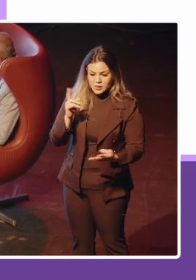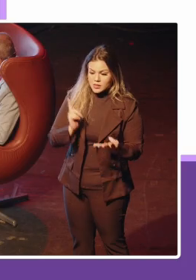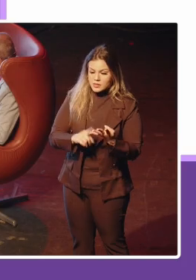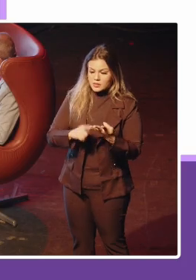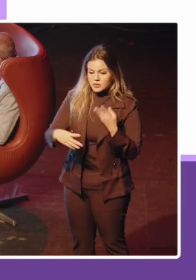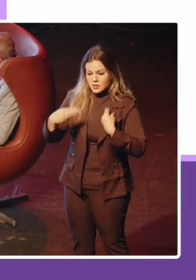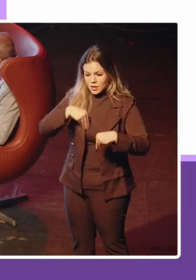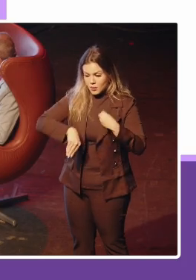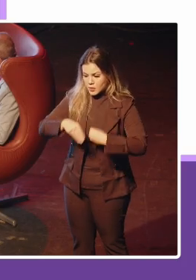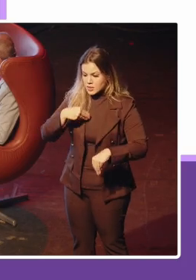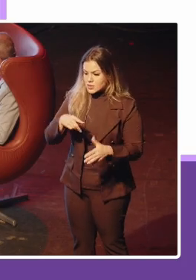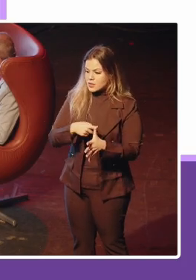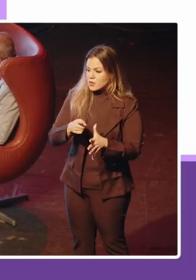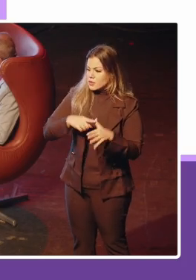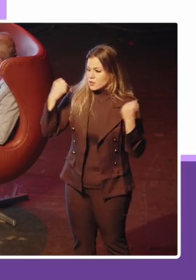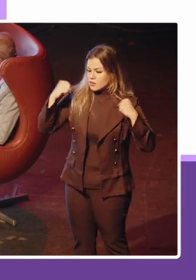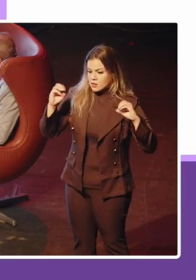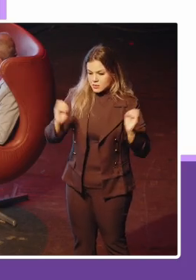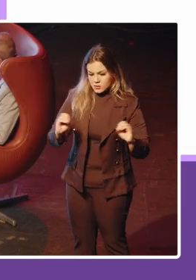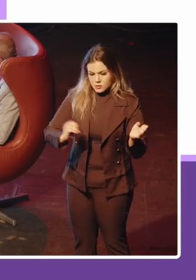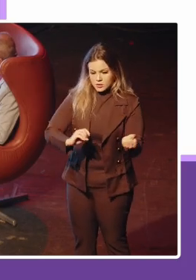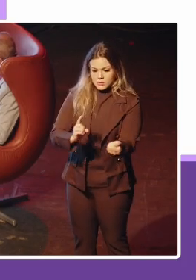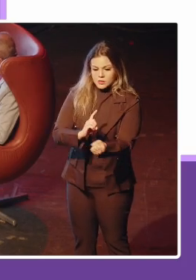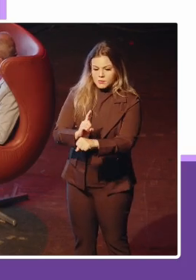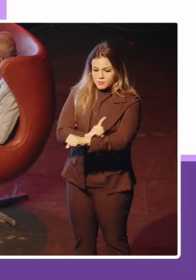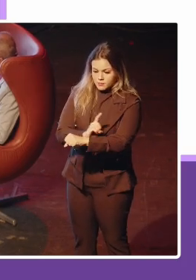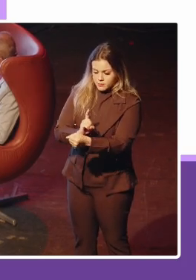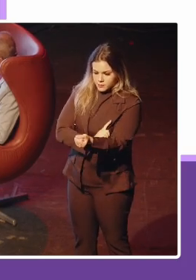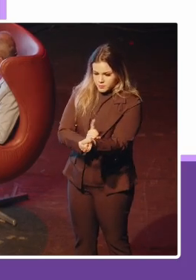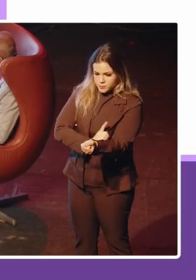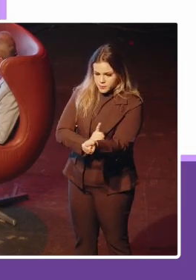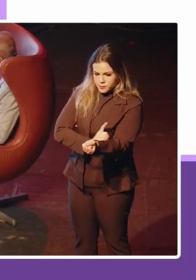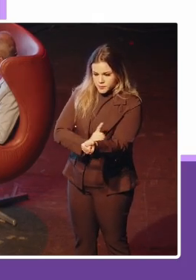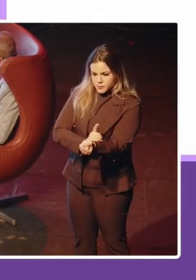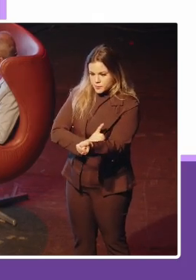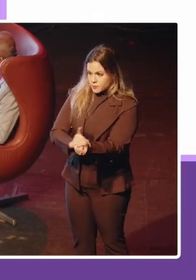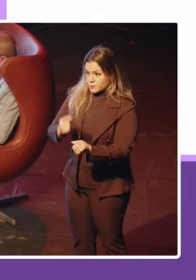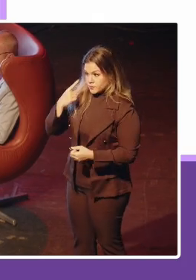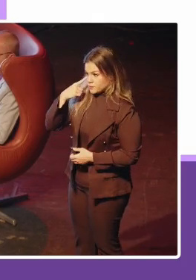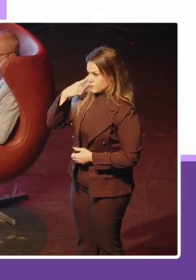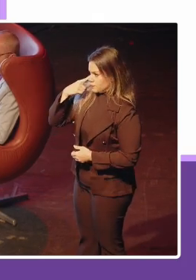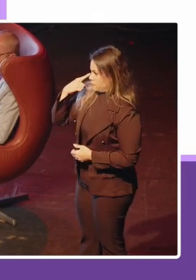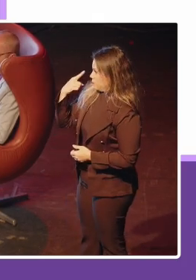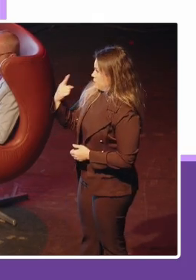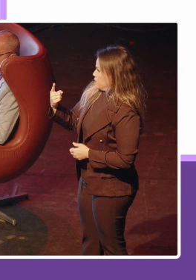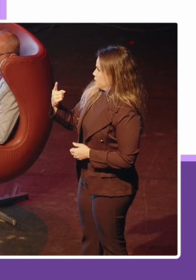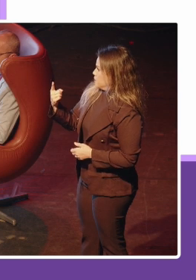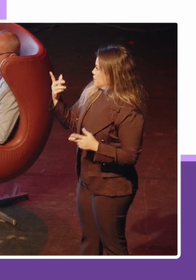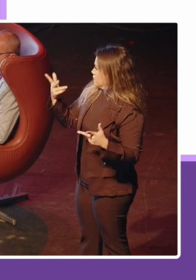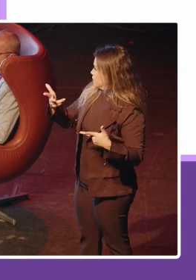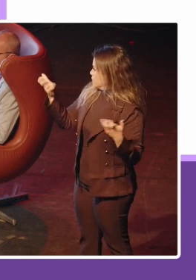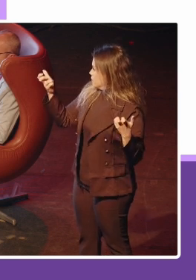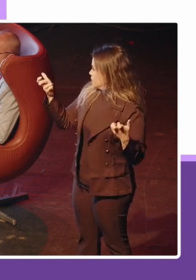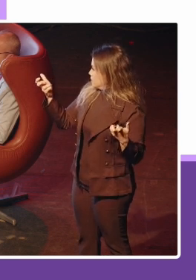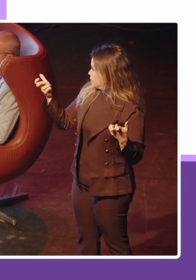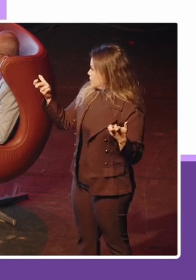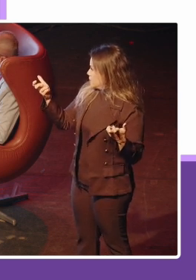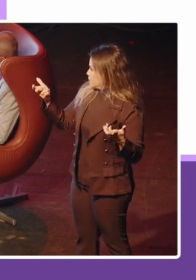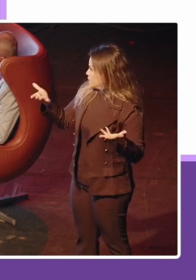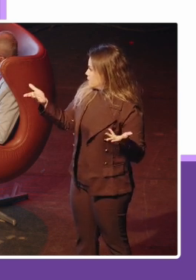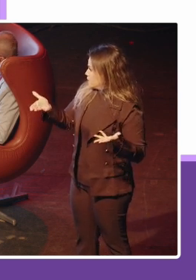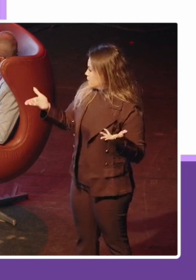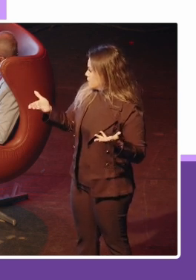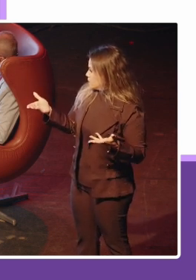depressão, inatividade física, diabetes, e olha a disparidade, né, que a gente tem aqui na curva